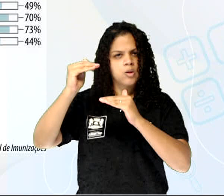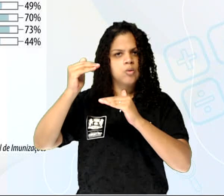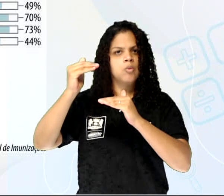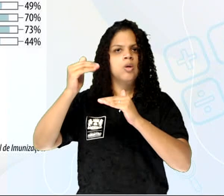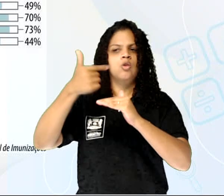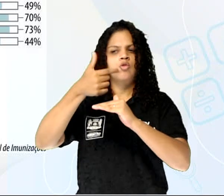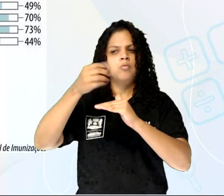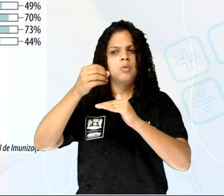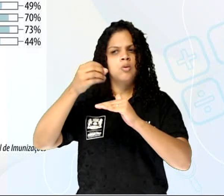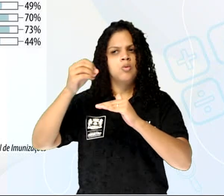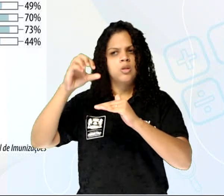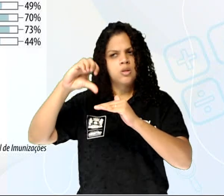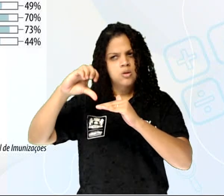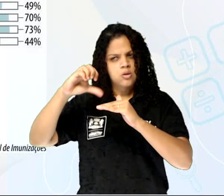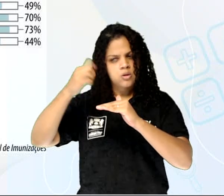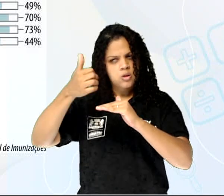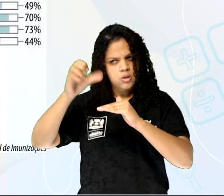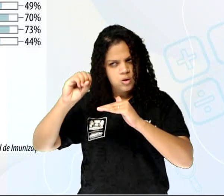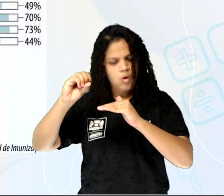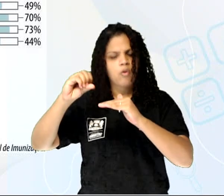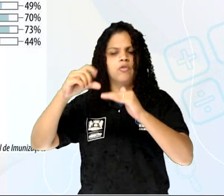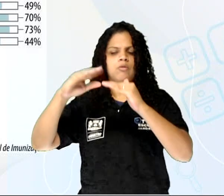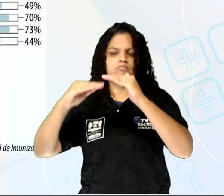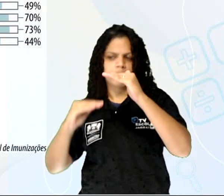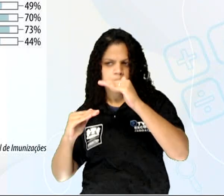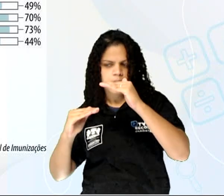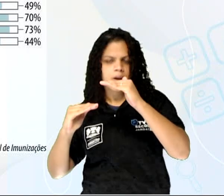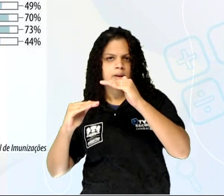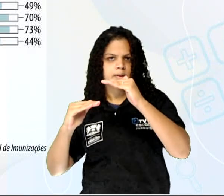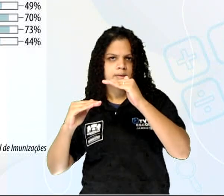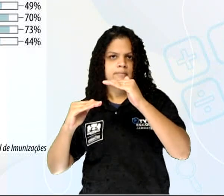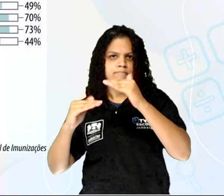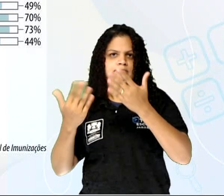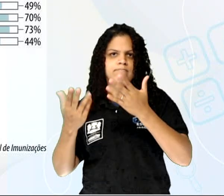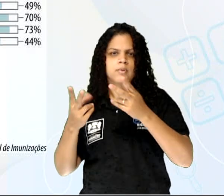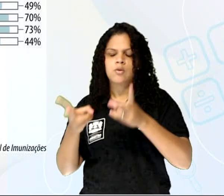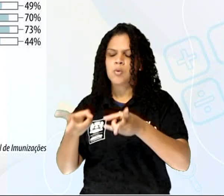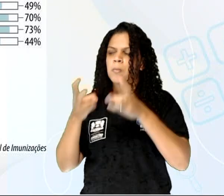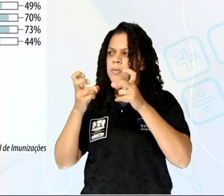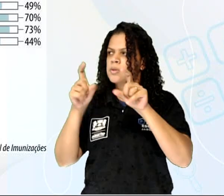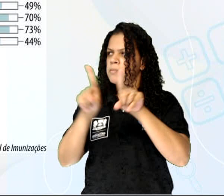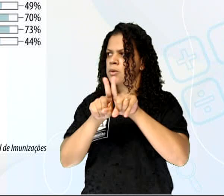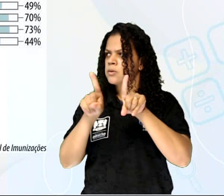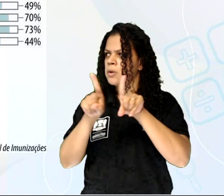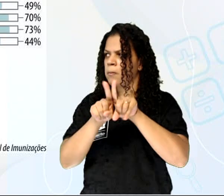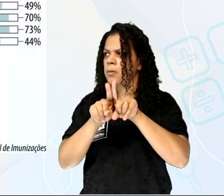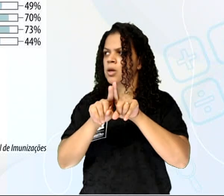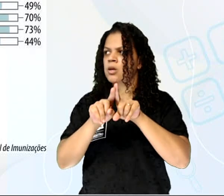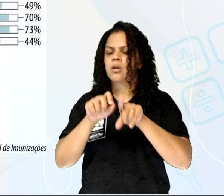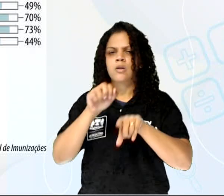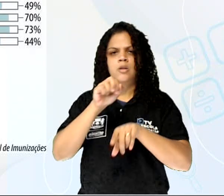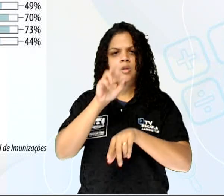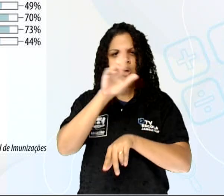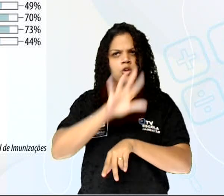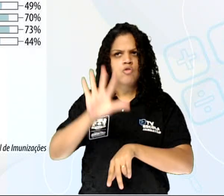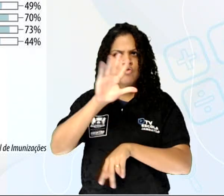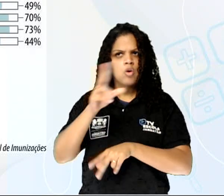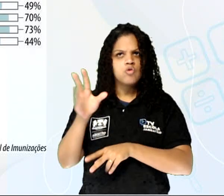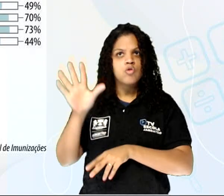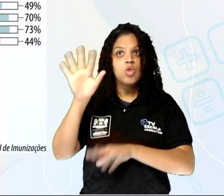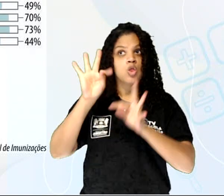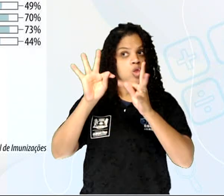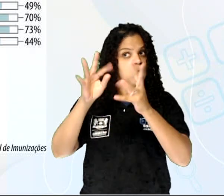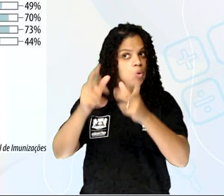queda, menos da metade de 2015. E se vocês observarem, em todas as regiões a gente teve uma